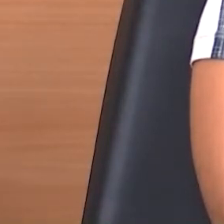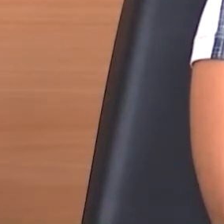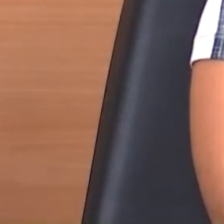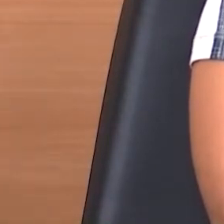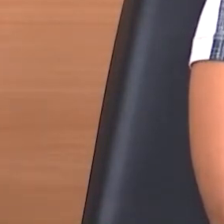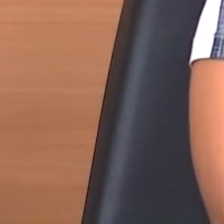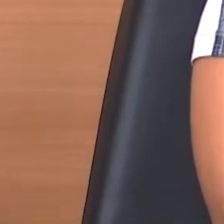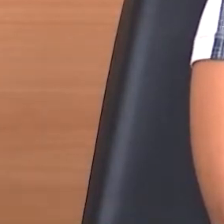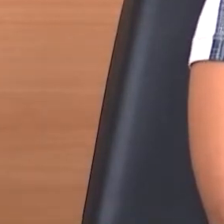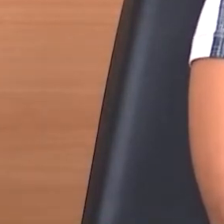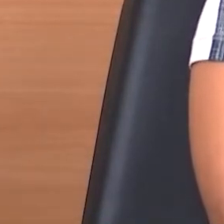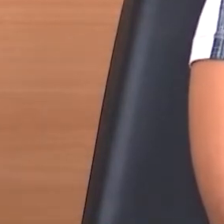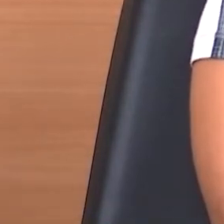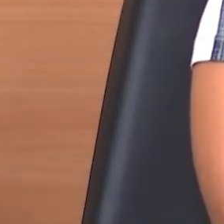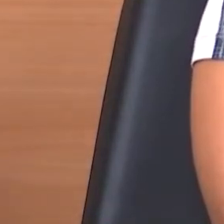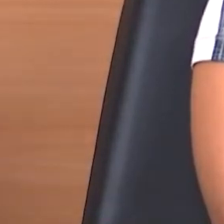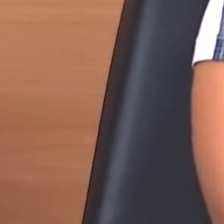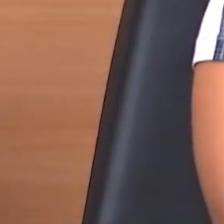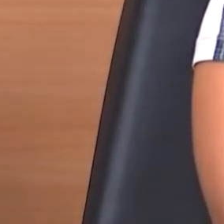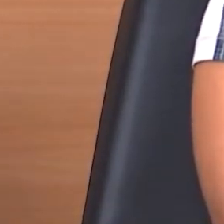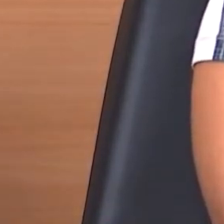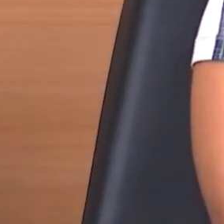e as esperanças, né?